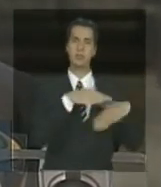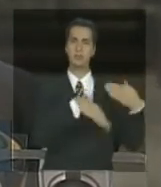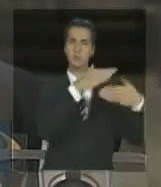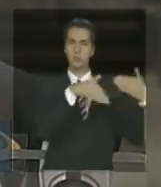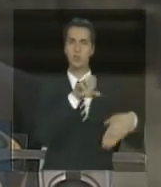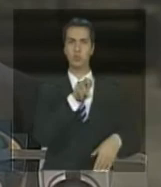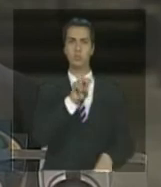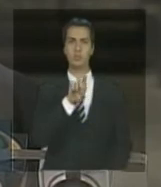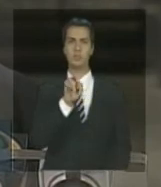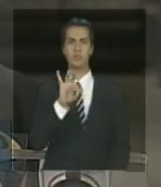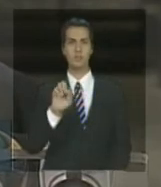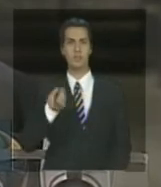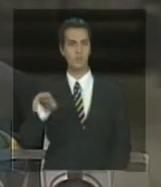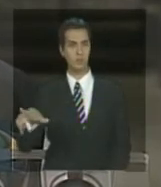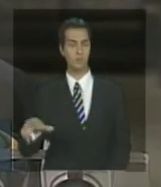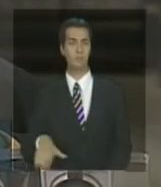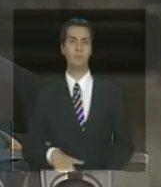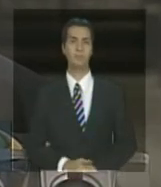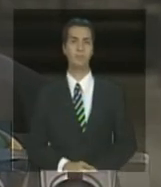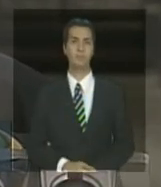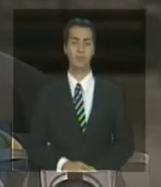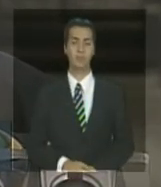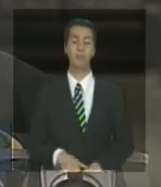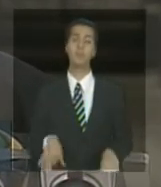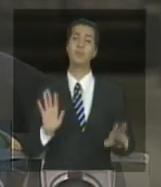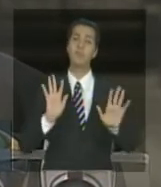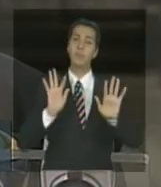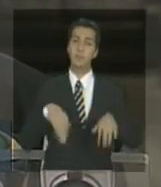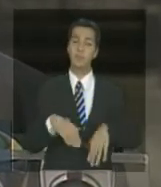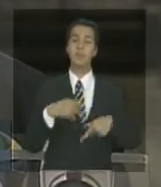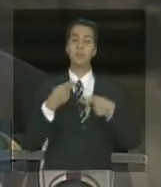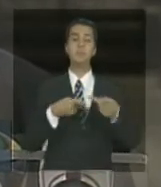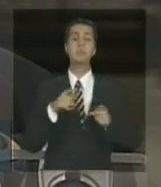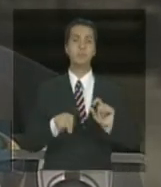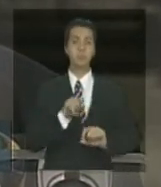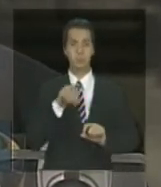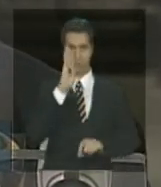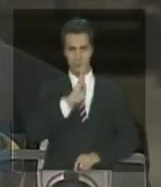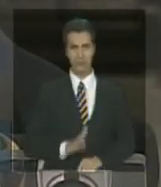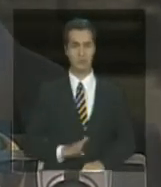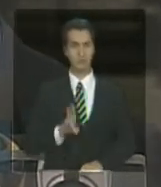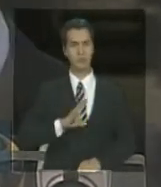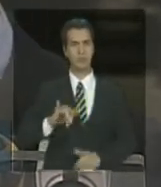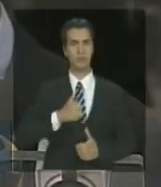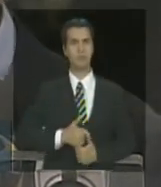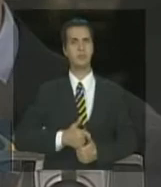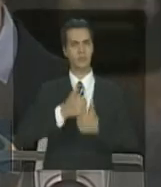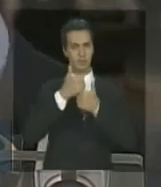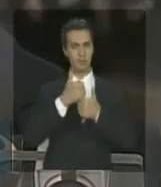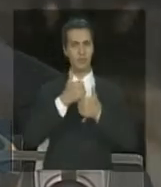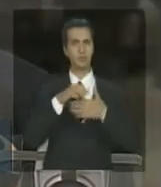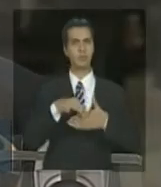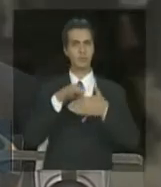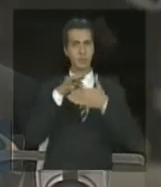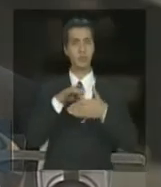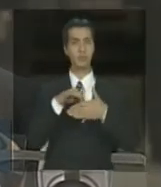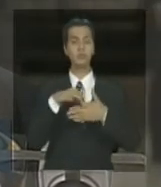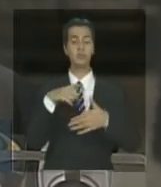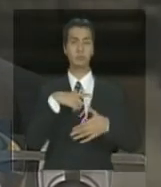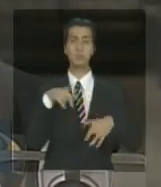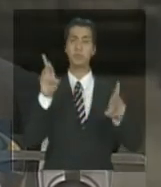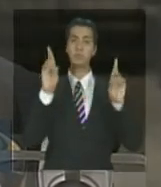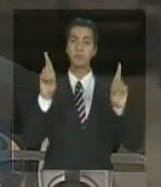Finalmente, apenas mencionar que, como país anfitrião, o Brasil terá um papel de liderança natural a exercer, e há uma